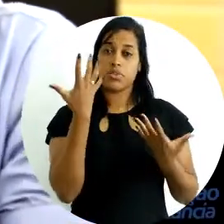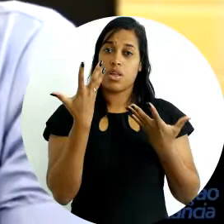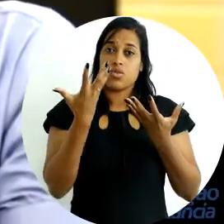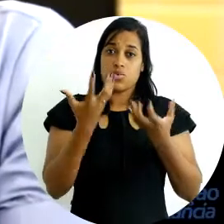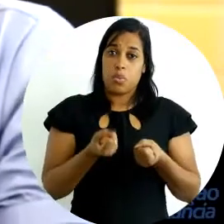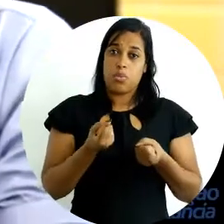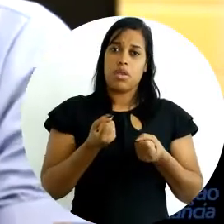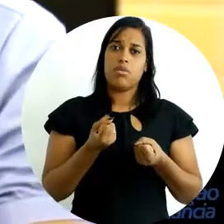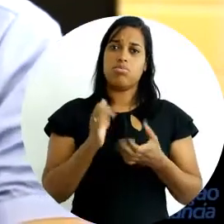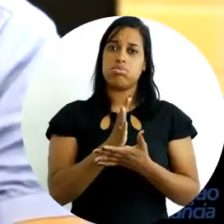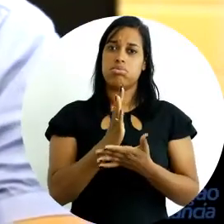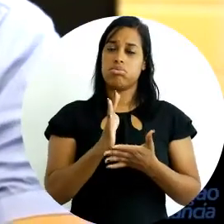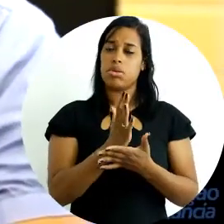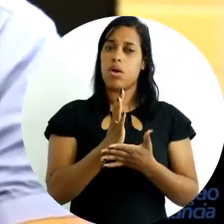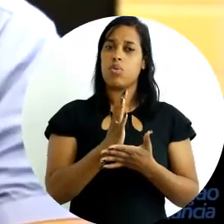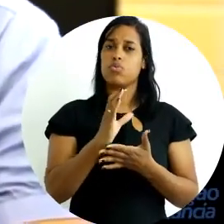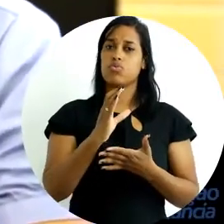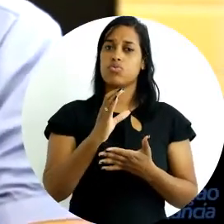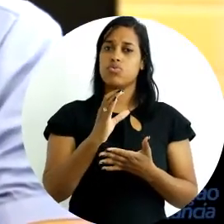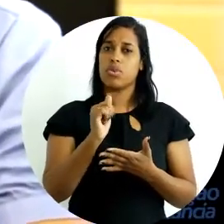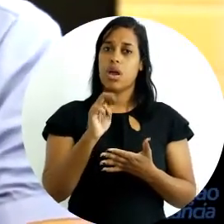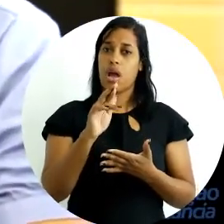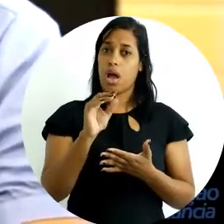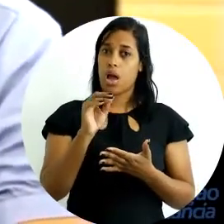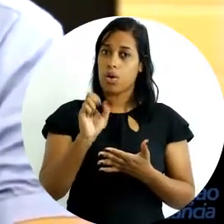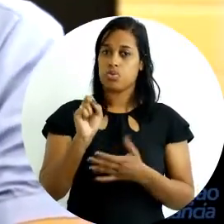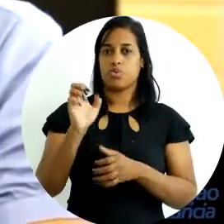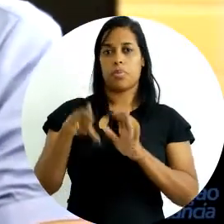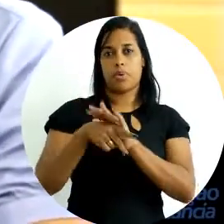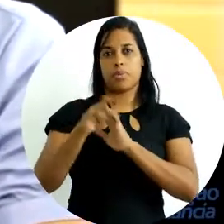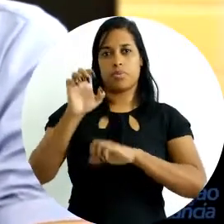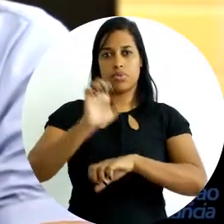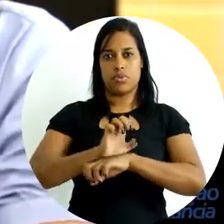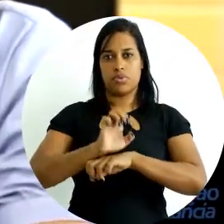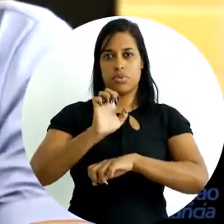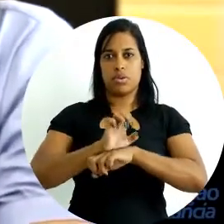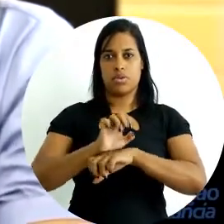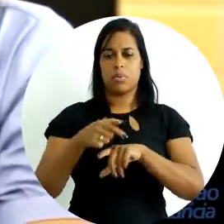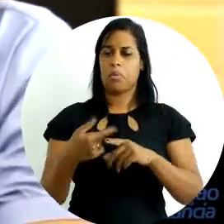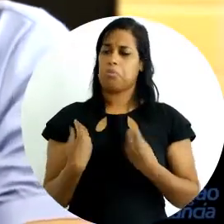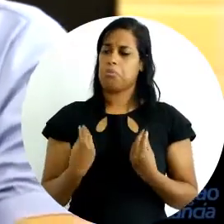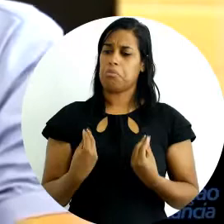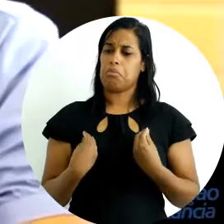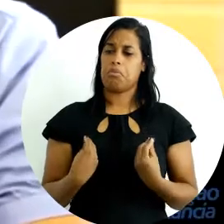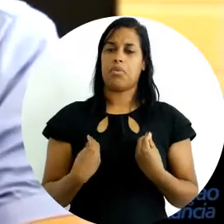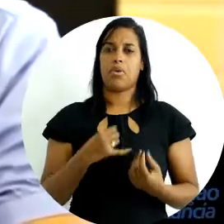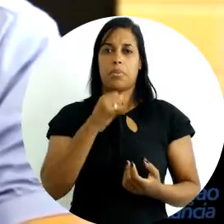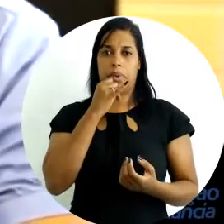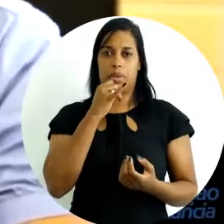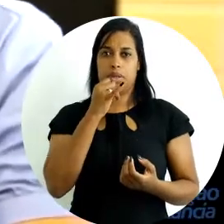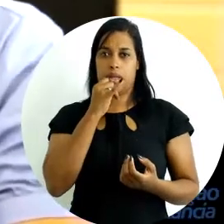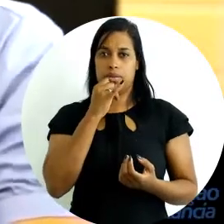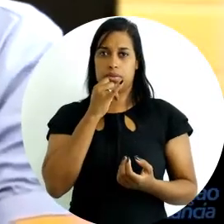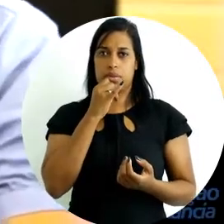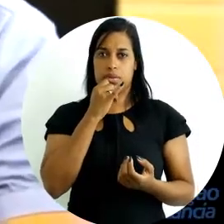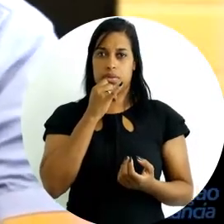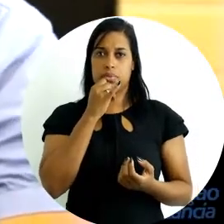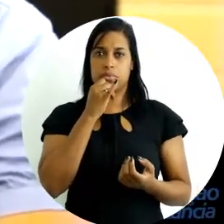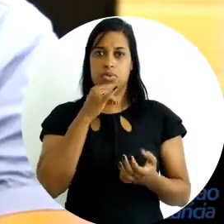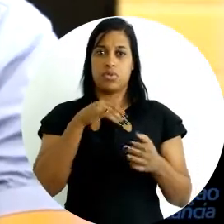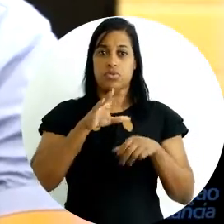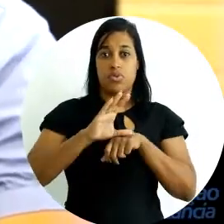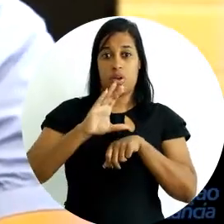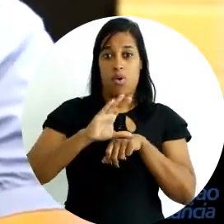algumas pessoas assumir cargos burocráticos do Estado. Mas como